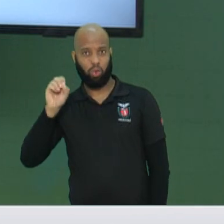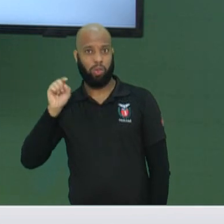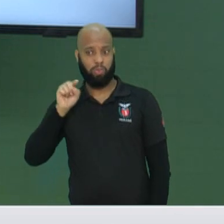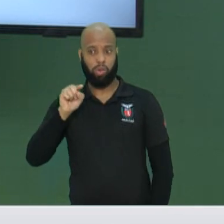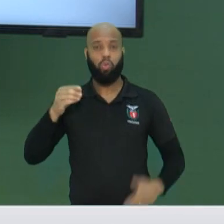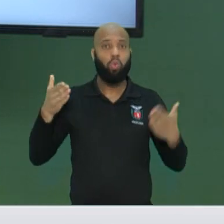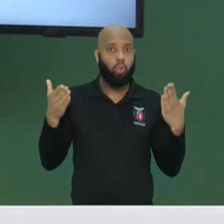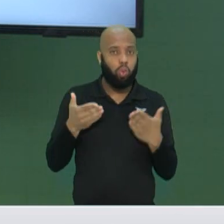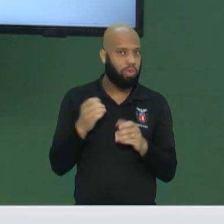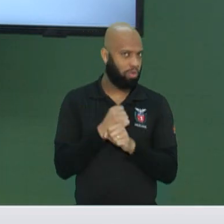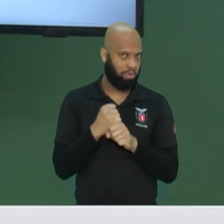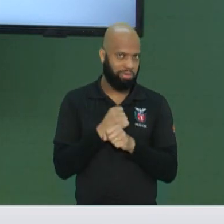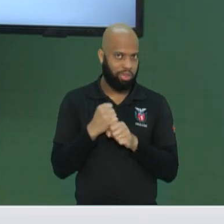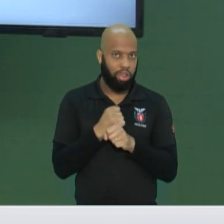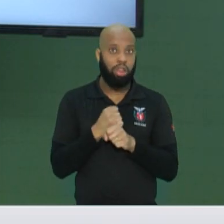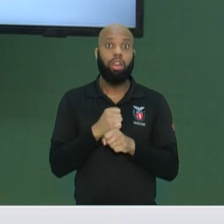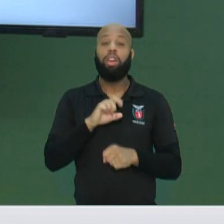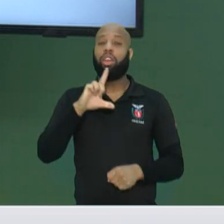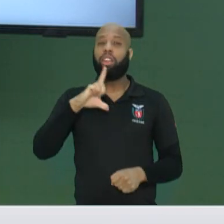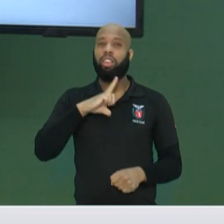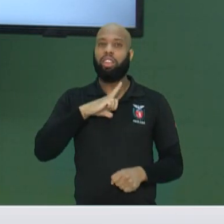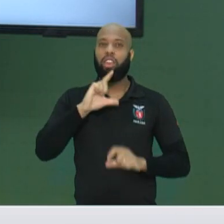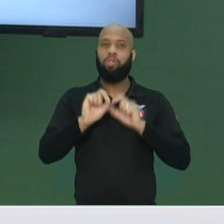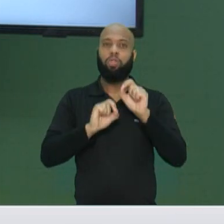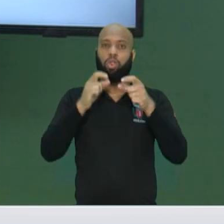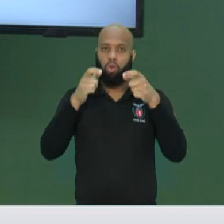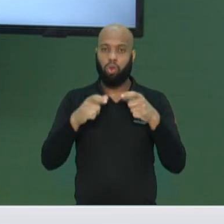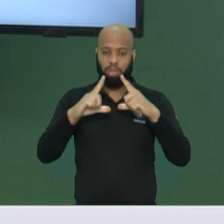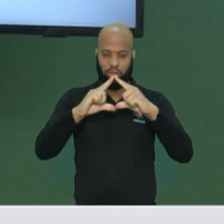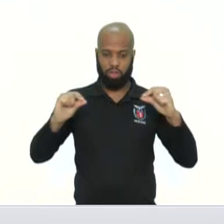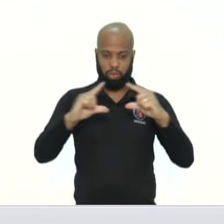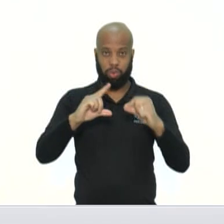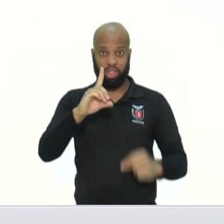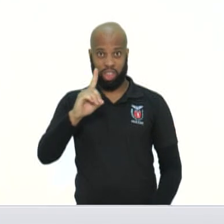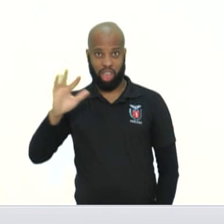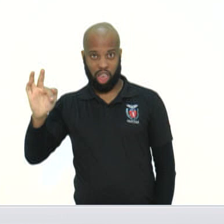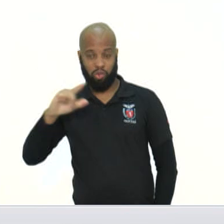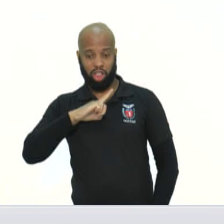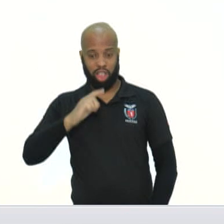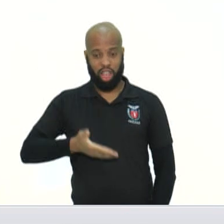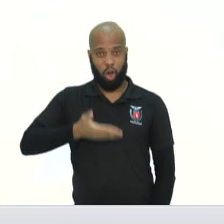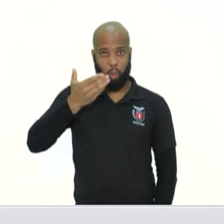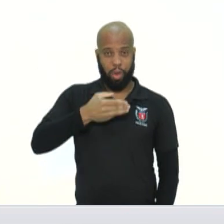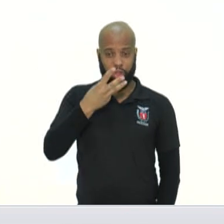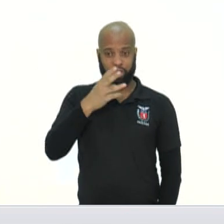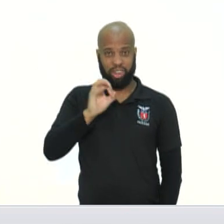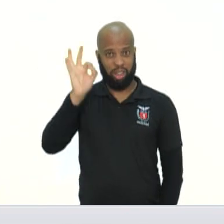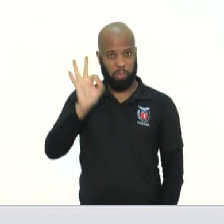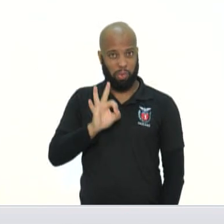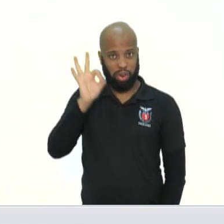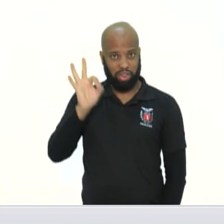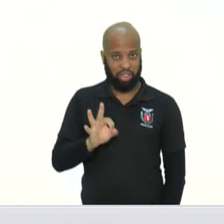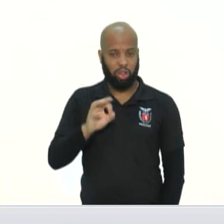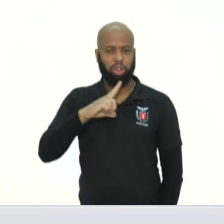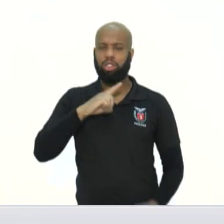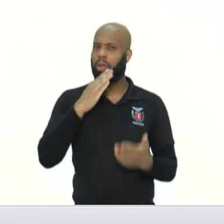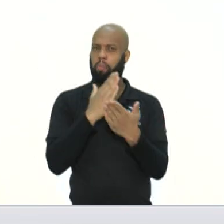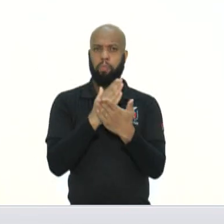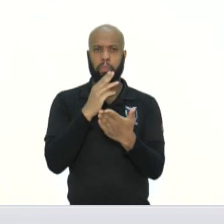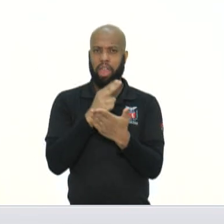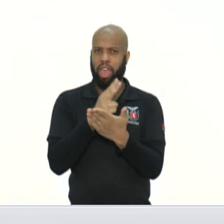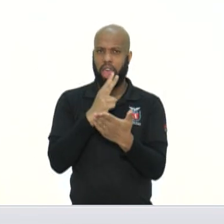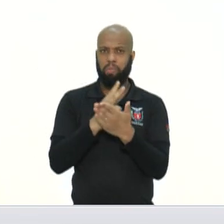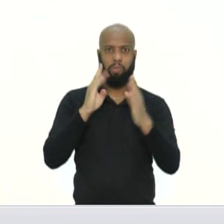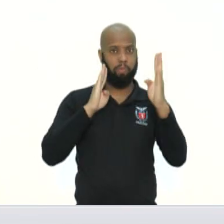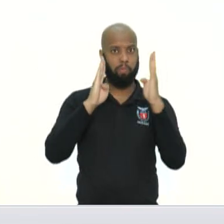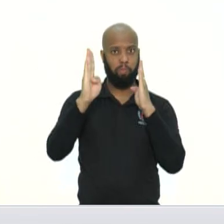um pouco. Só no Distrito Federal, os casos aumentaram quase 30% em relação ao mesmo período do ano